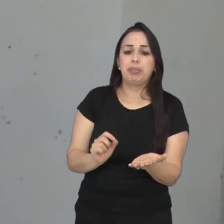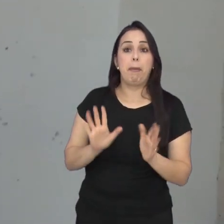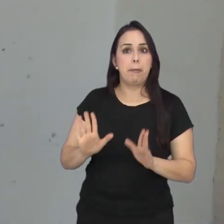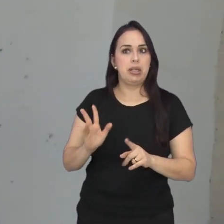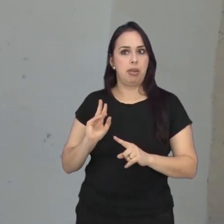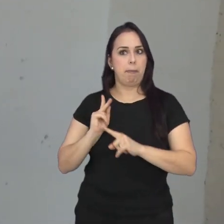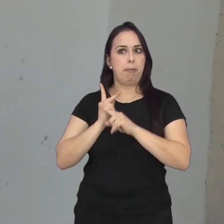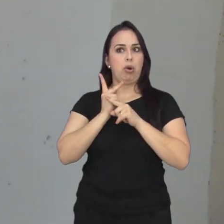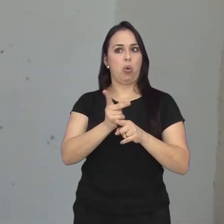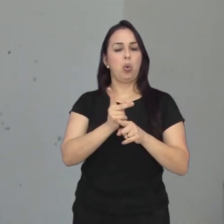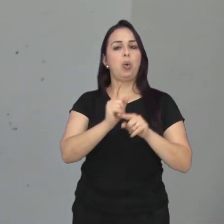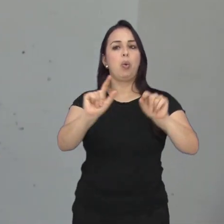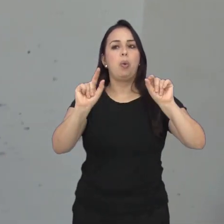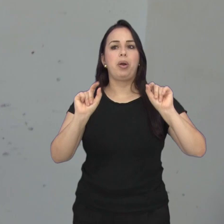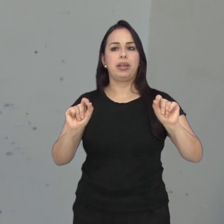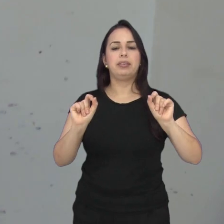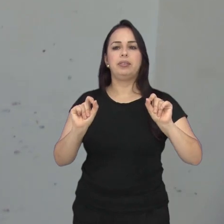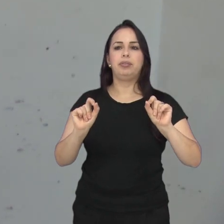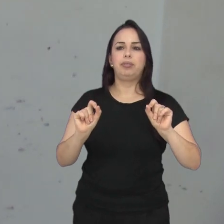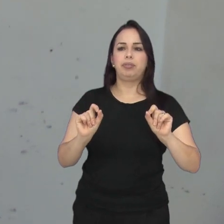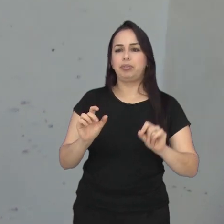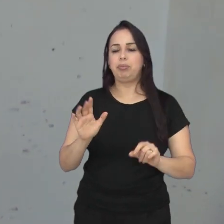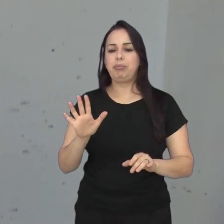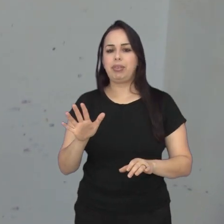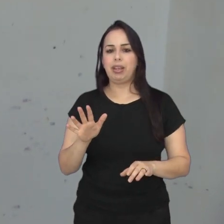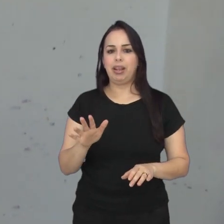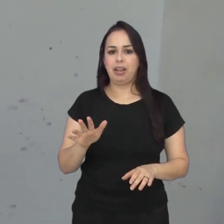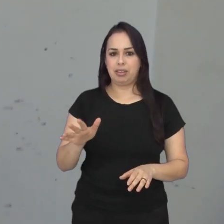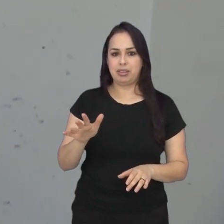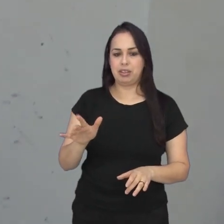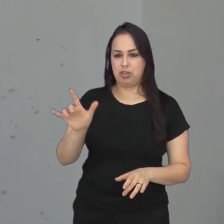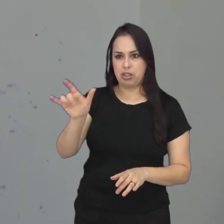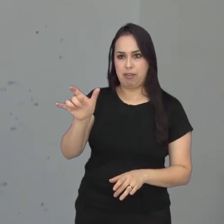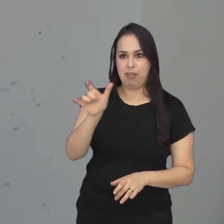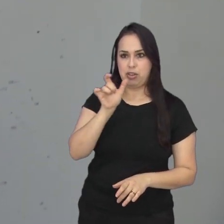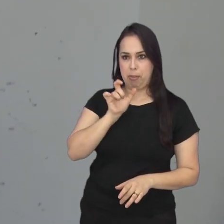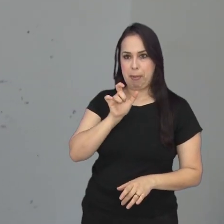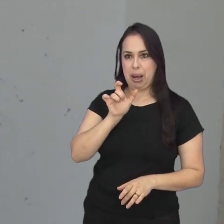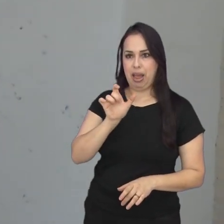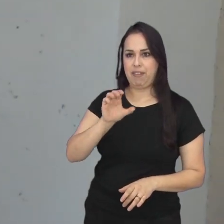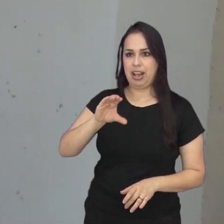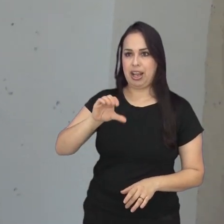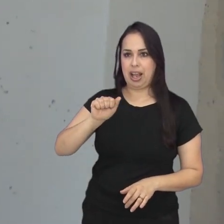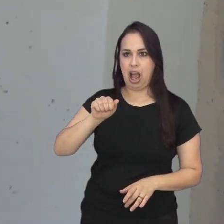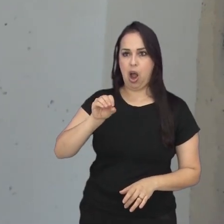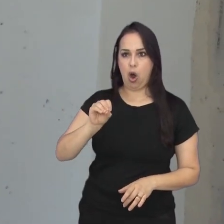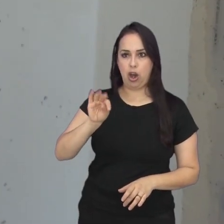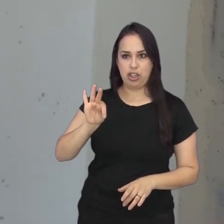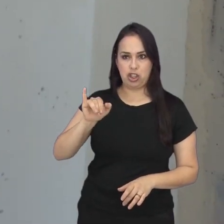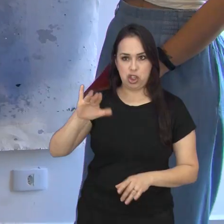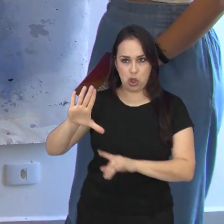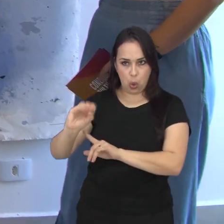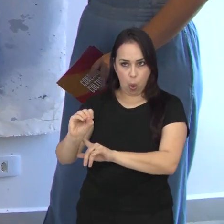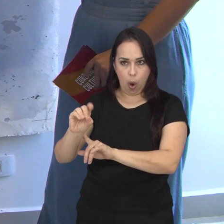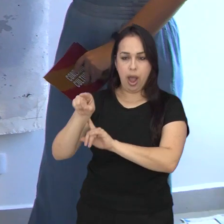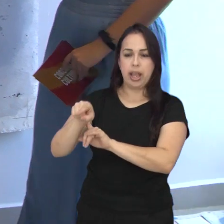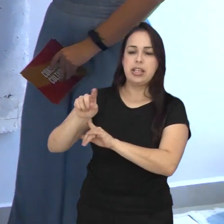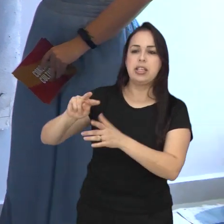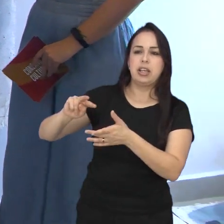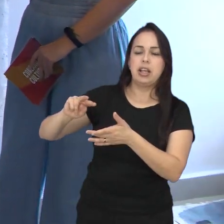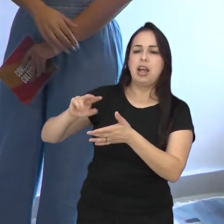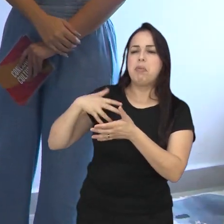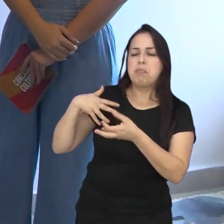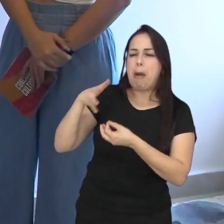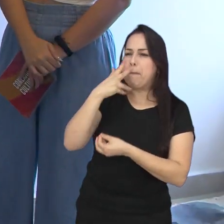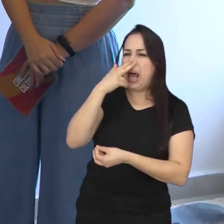vou buscar sempre, né? Por mais caótico, usando uma palavra que você usou, né? Mas é positivo, hein? Por